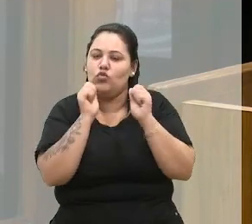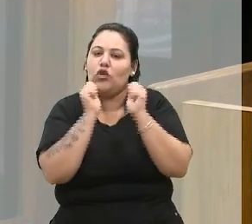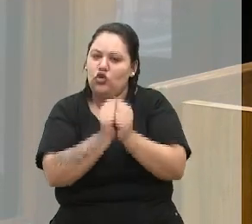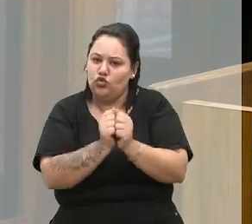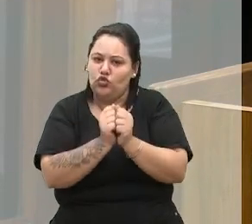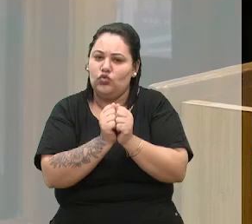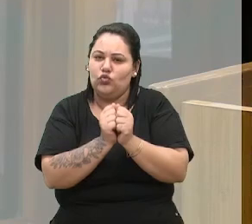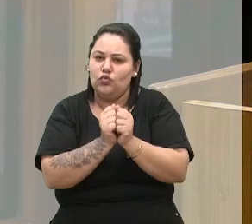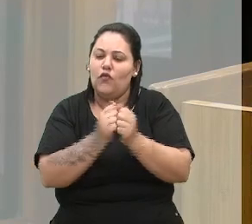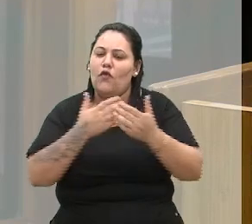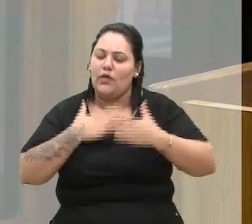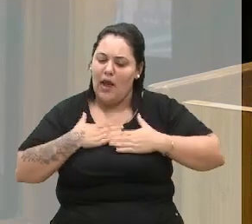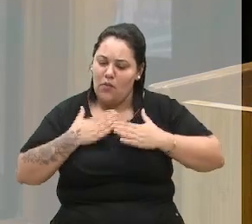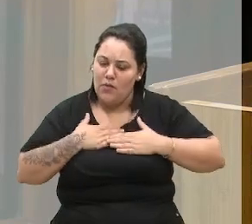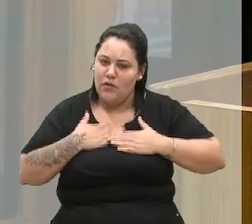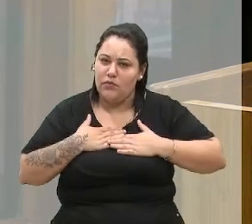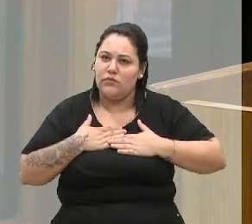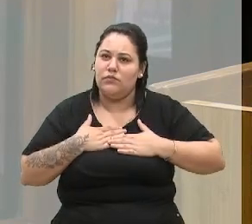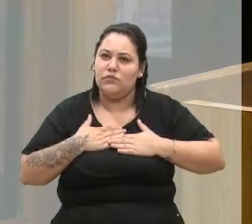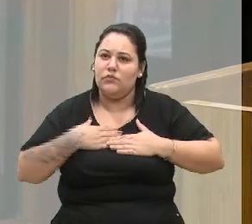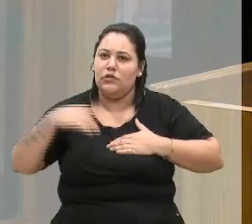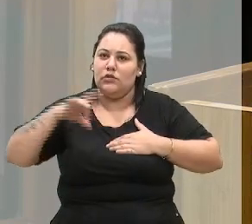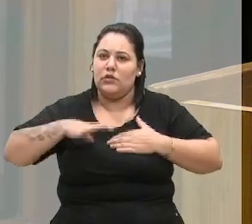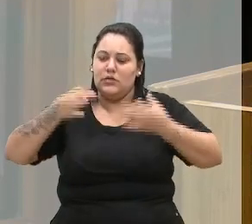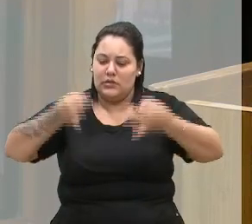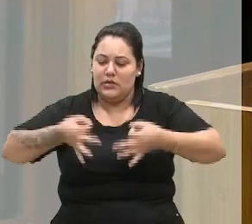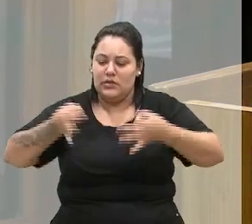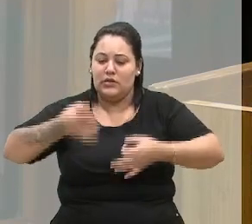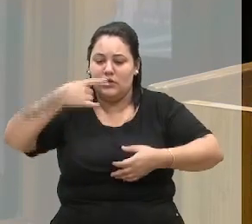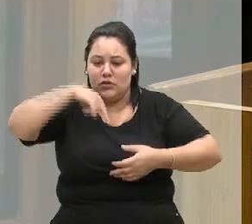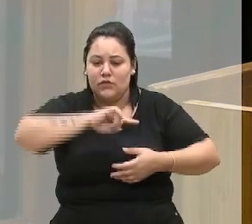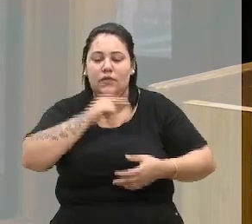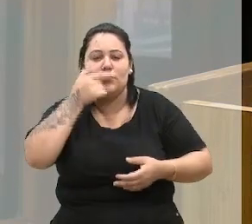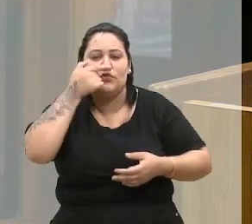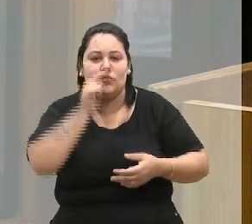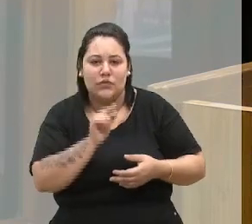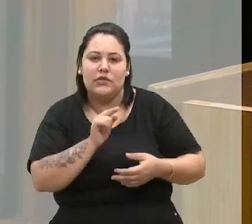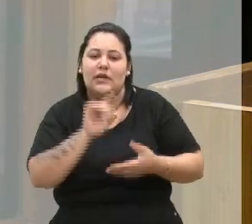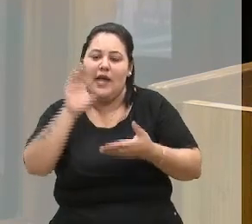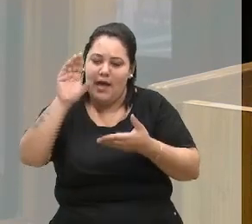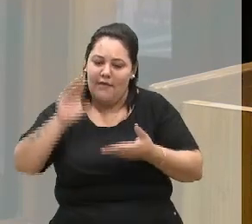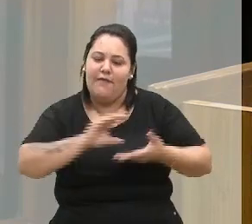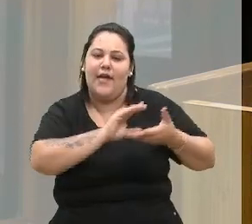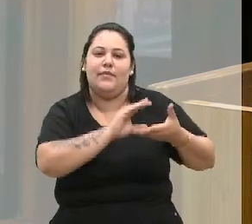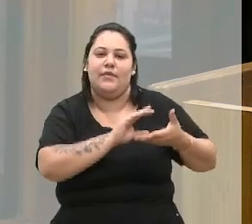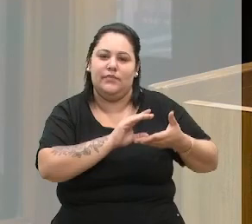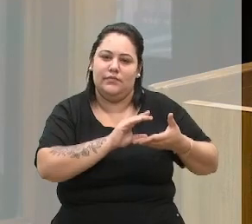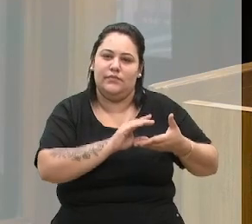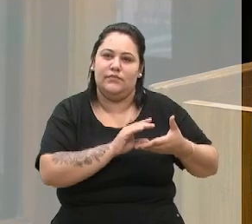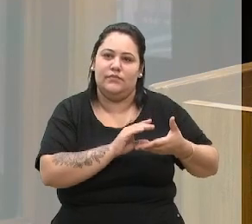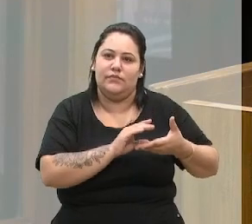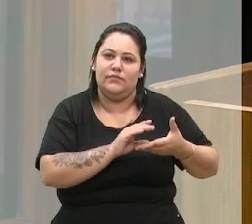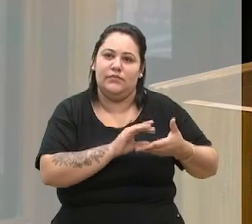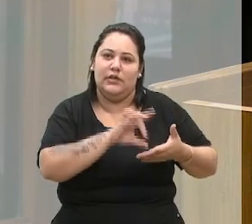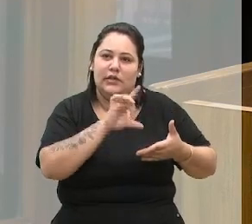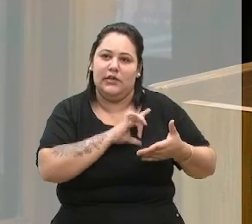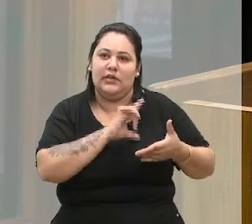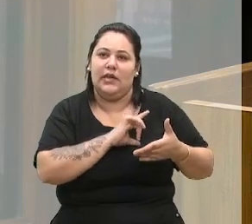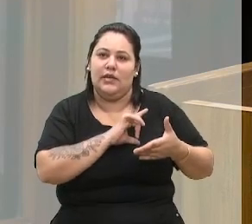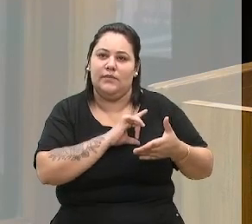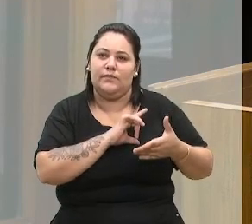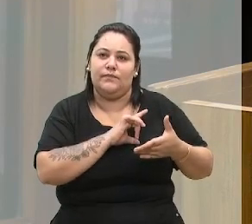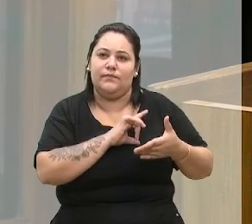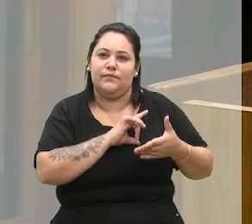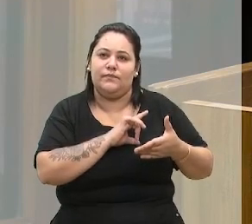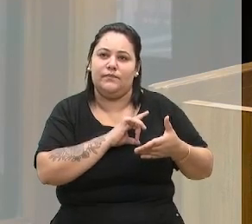essa pasta está comigo, e com certeza nós vamos garantir essa verba que tem essa duplicação ali